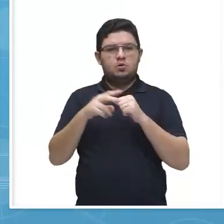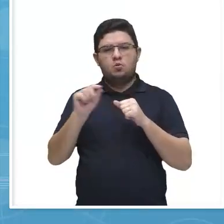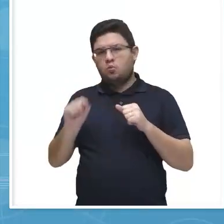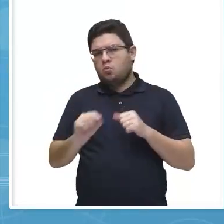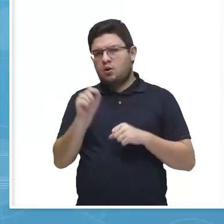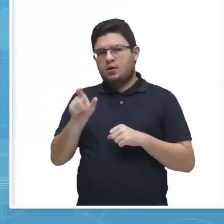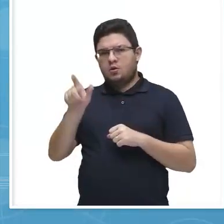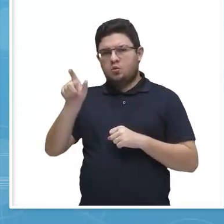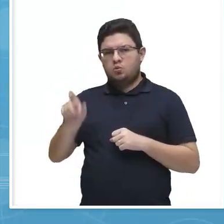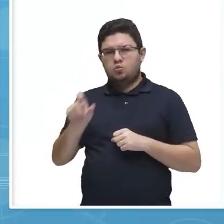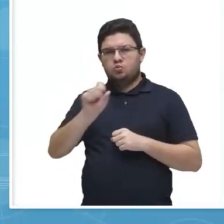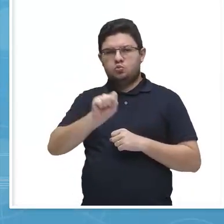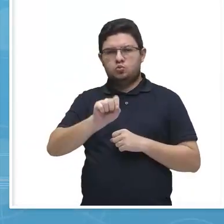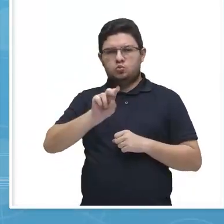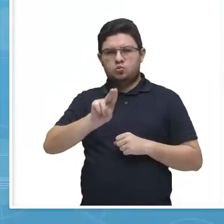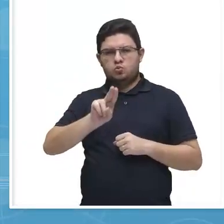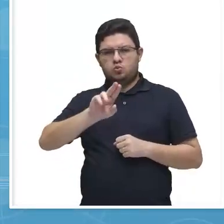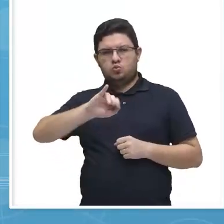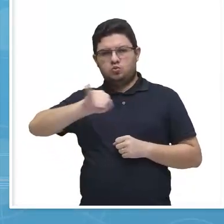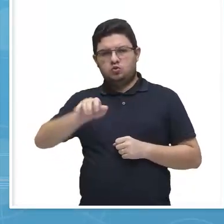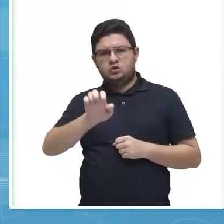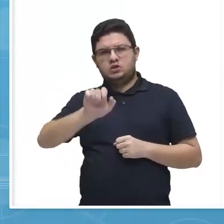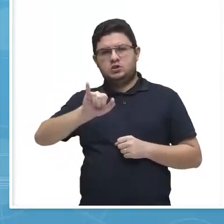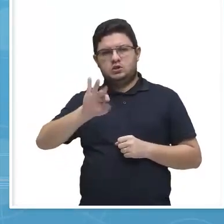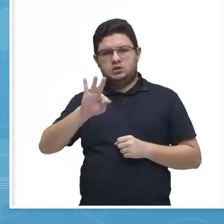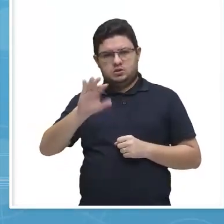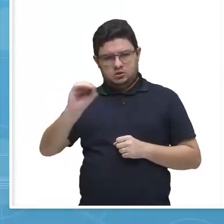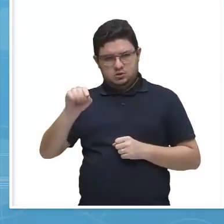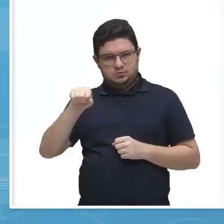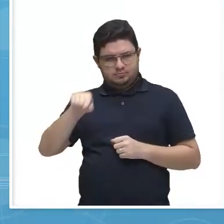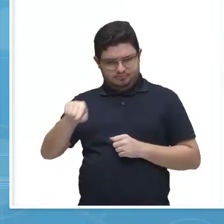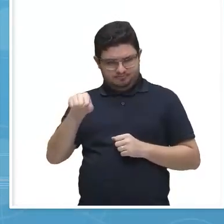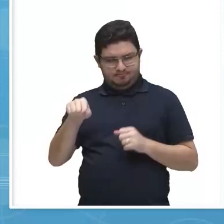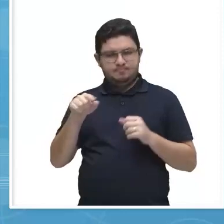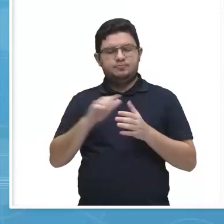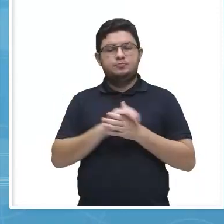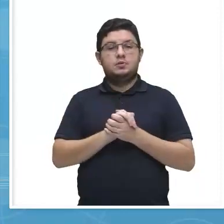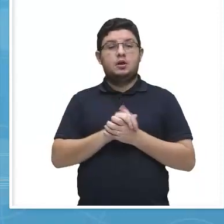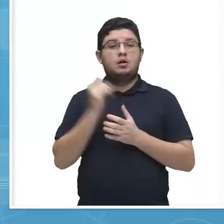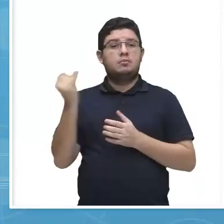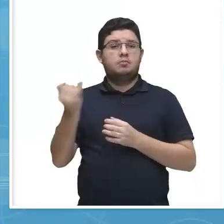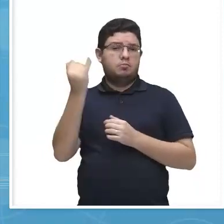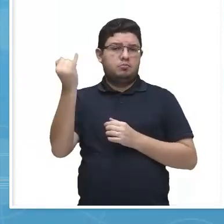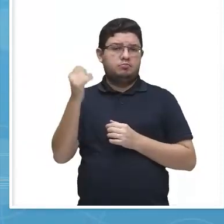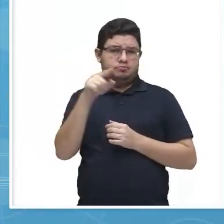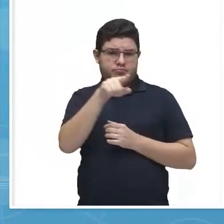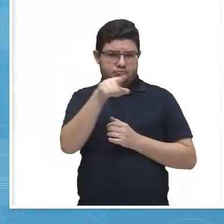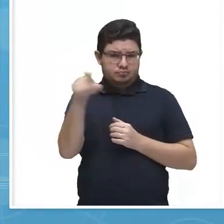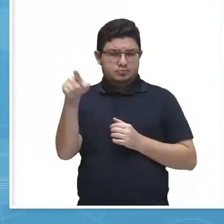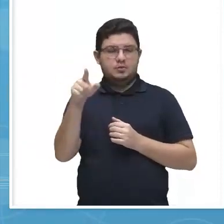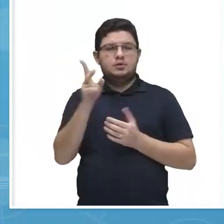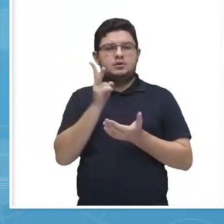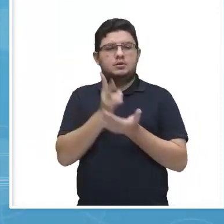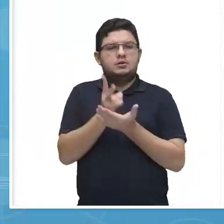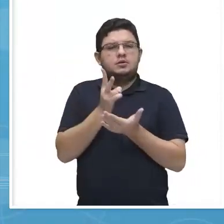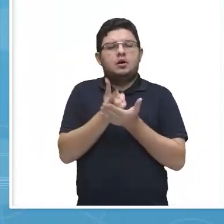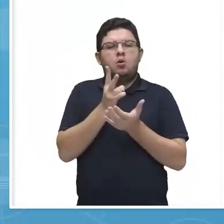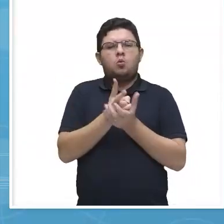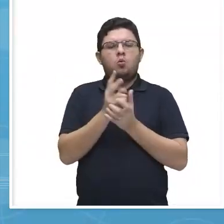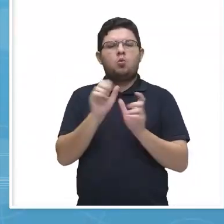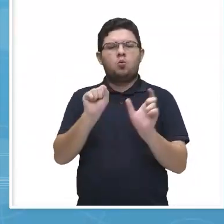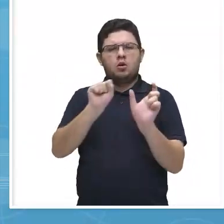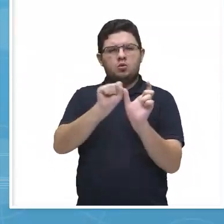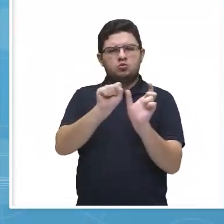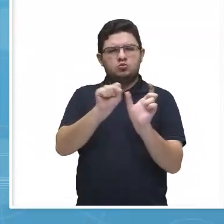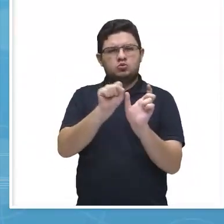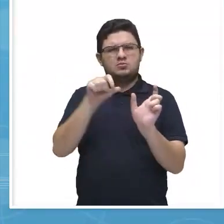da oração, e aí é muito importante, não é? Porque você será sempre, independente da situação, você sempre estará